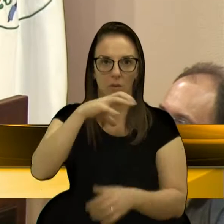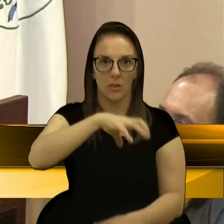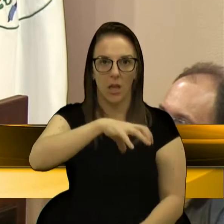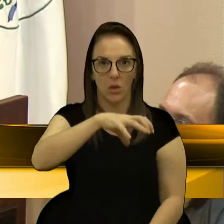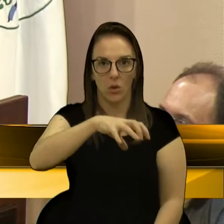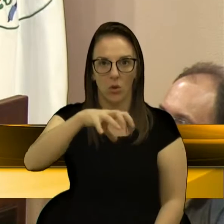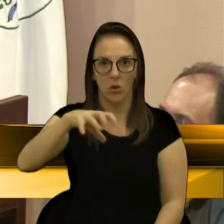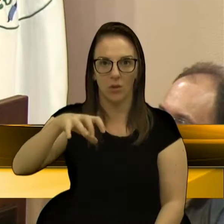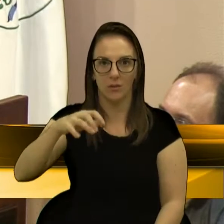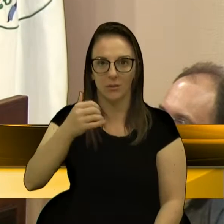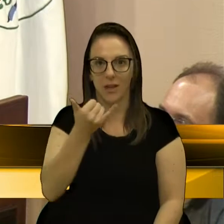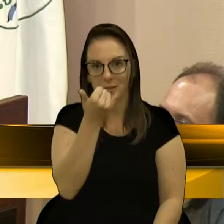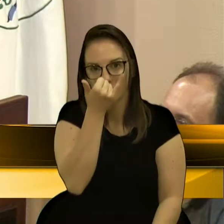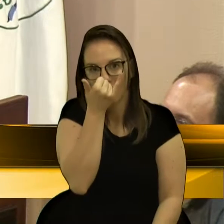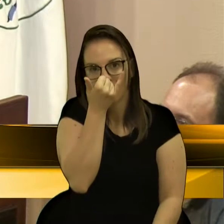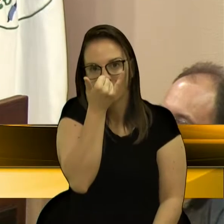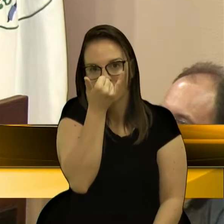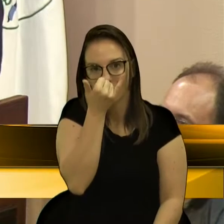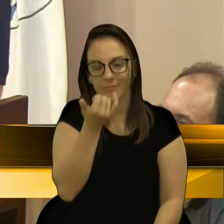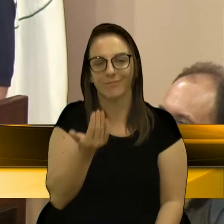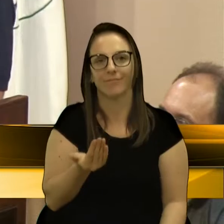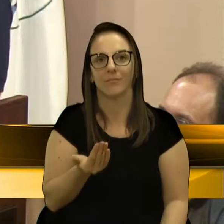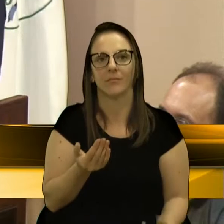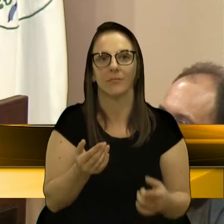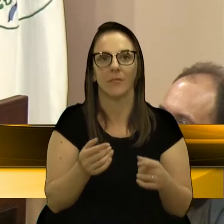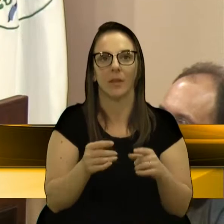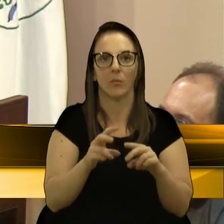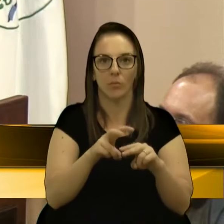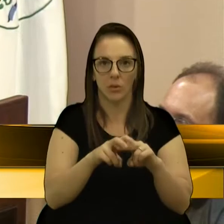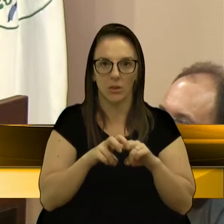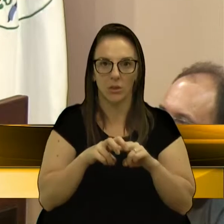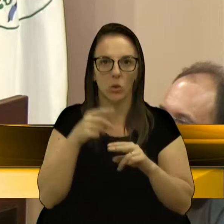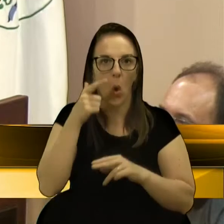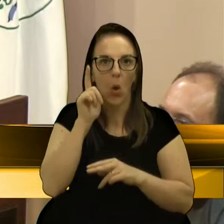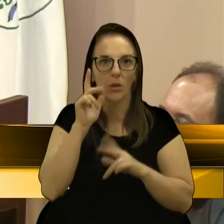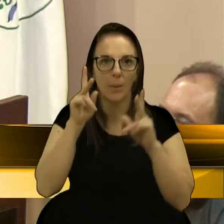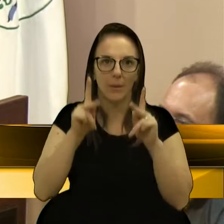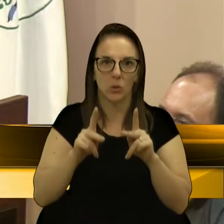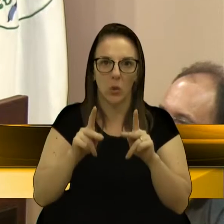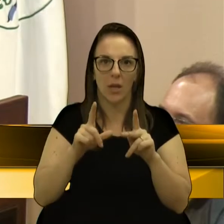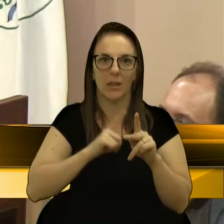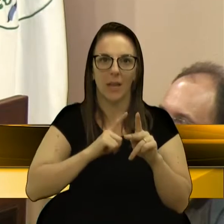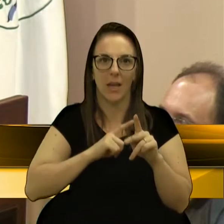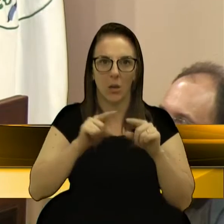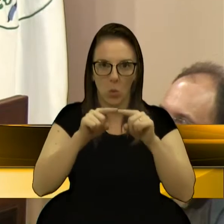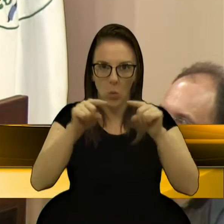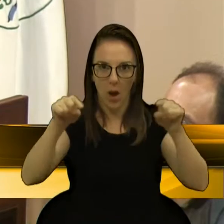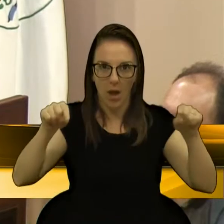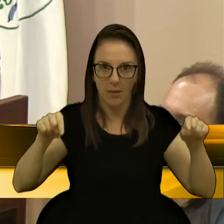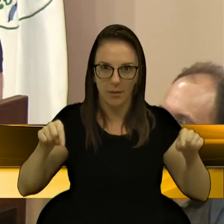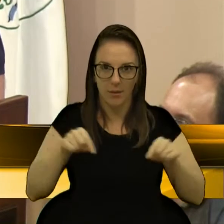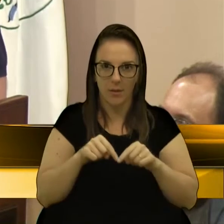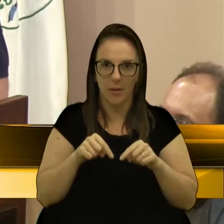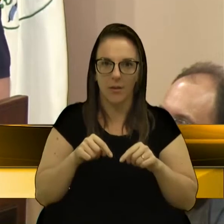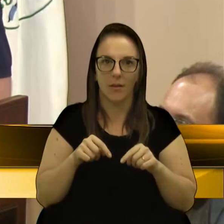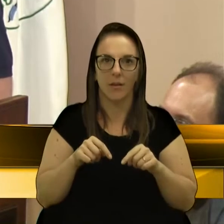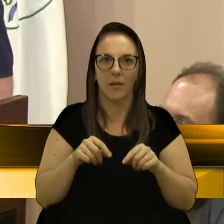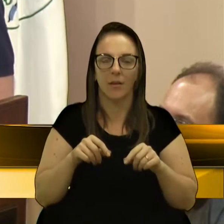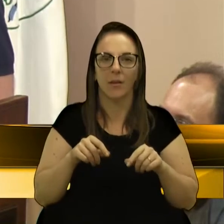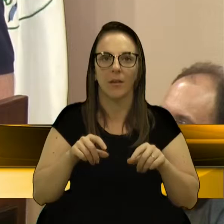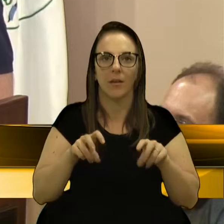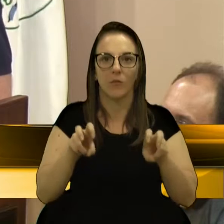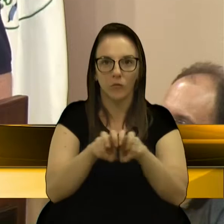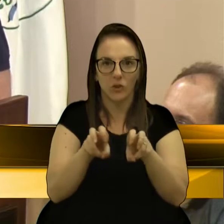tiveram o azar de ser escolhidos, e aqui, como o pessoal das quadras me citou ontem, se nós pegarmos uma quadra de futsal, ela tem 800 metros